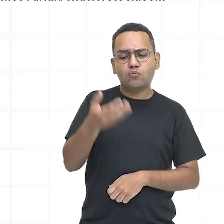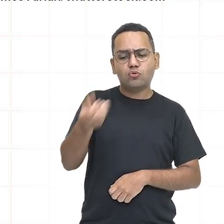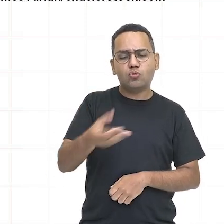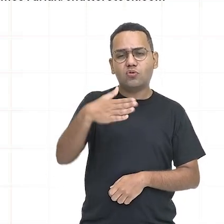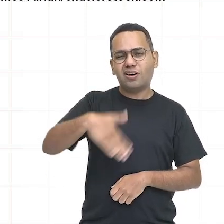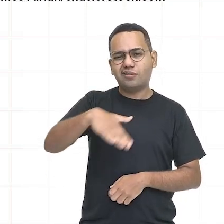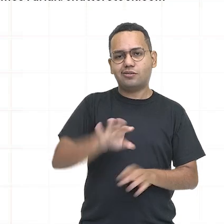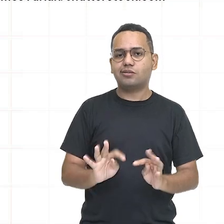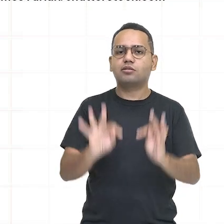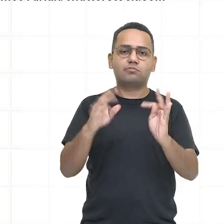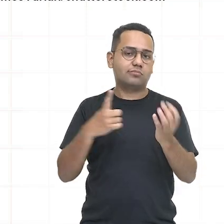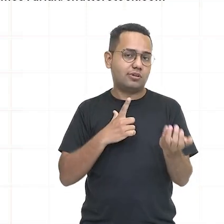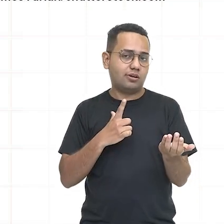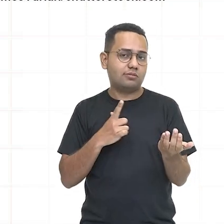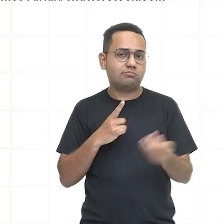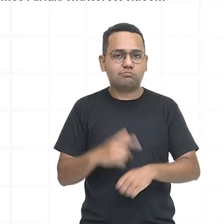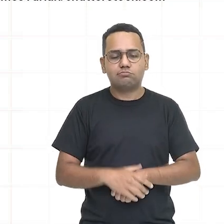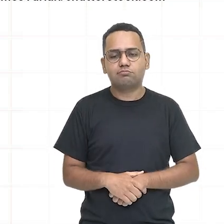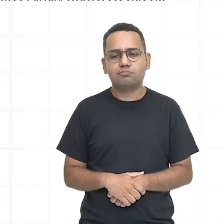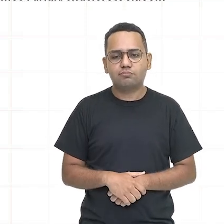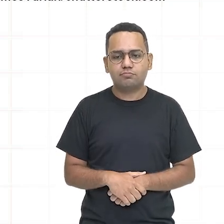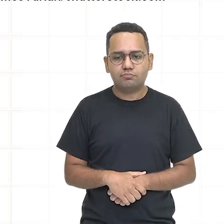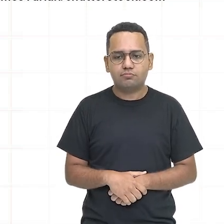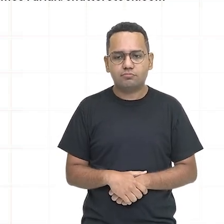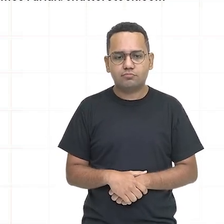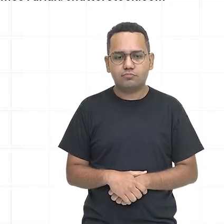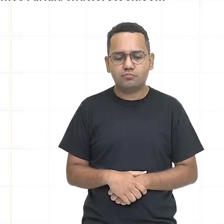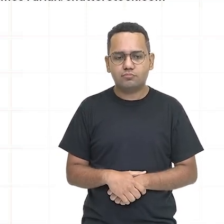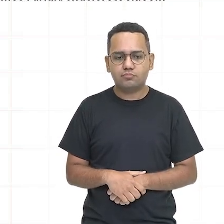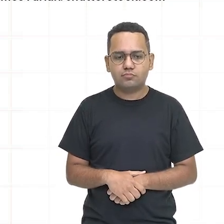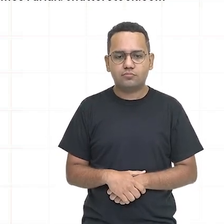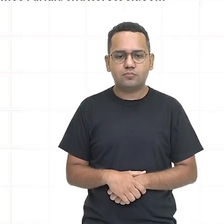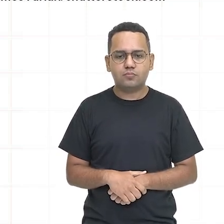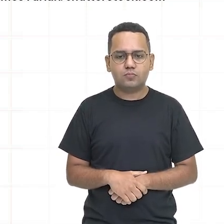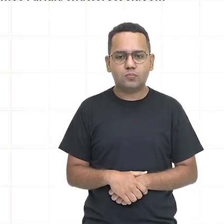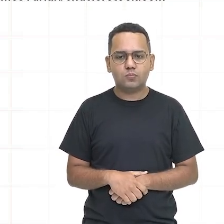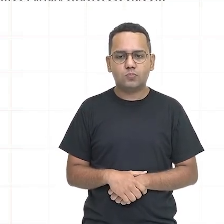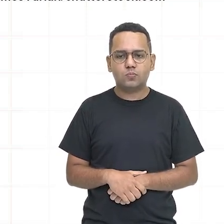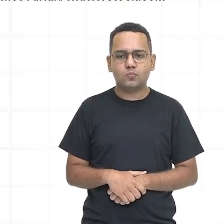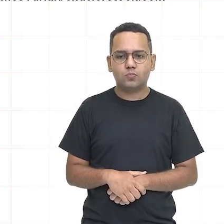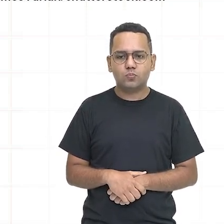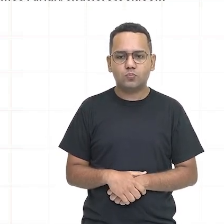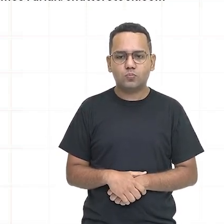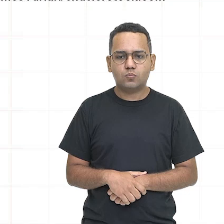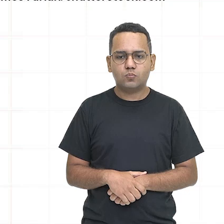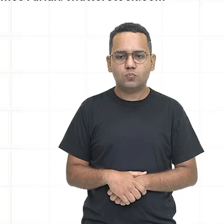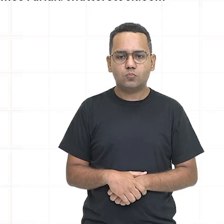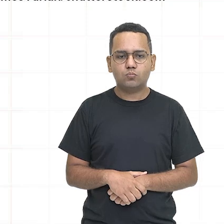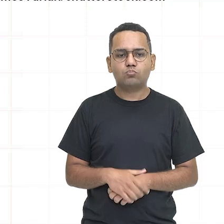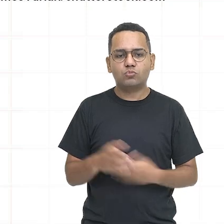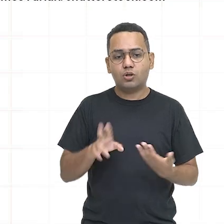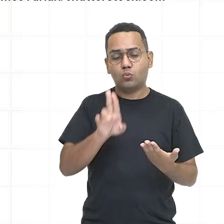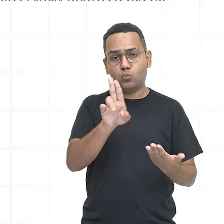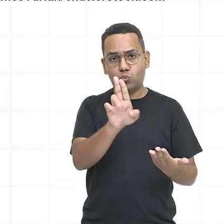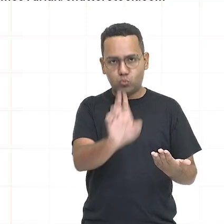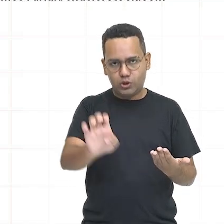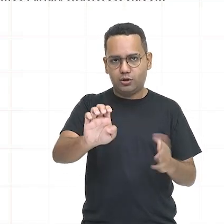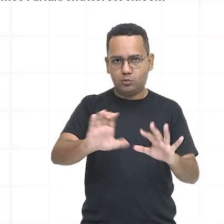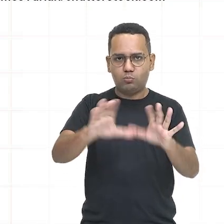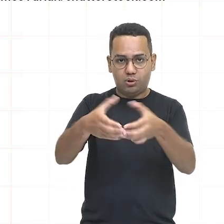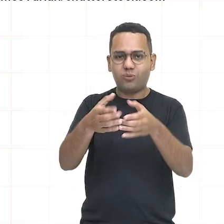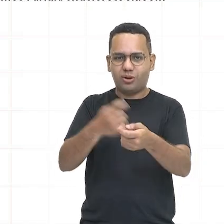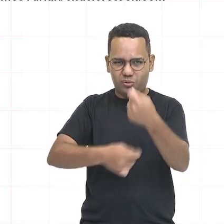na parte tecnológica, tá? Principalmente os países ligados à União Europeia,